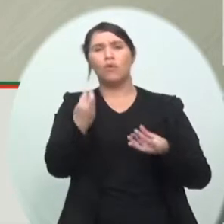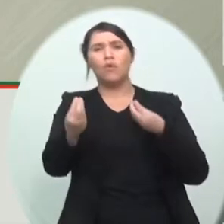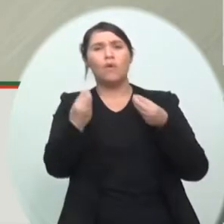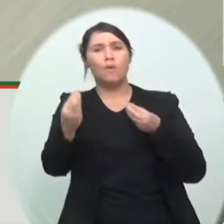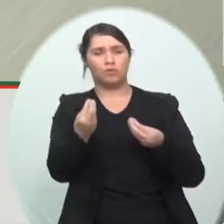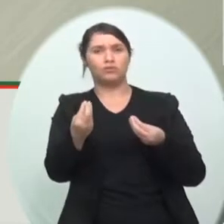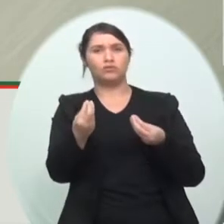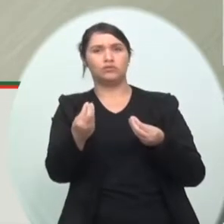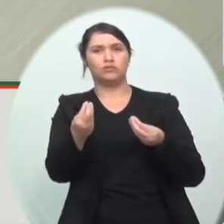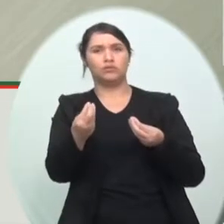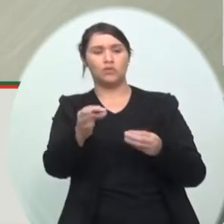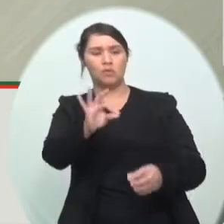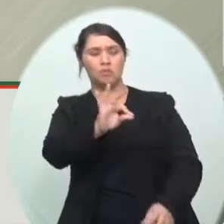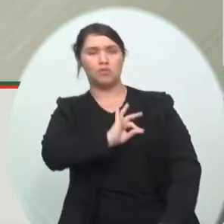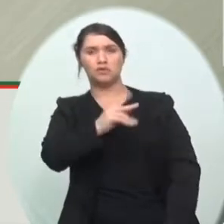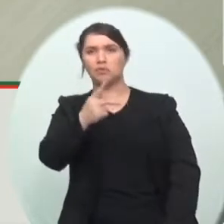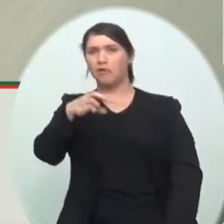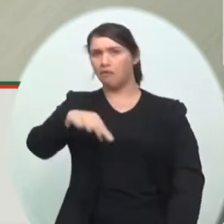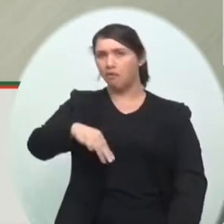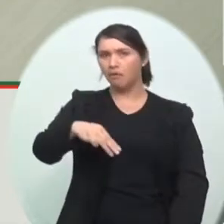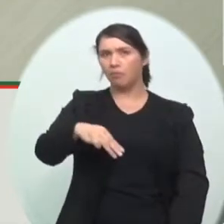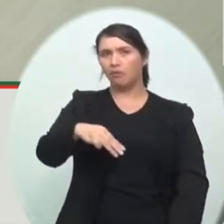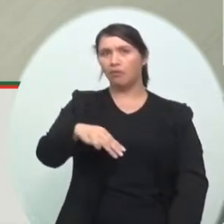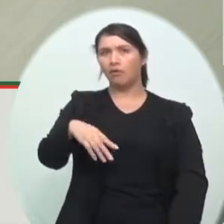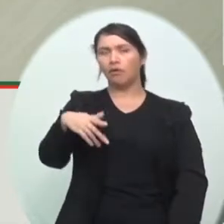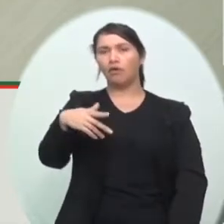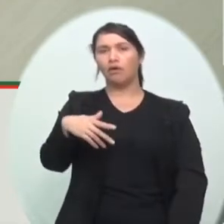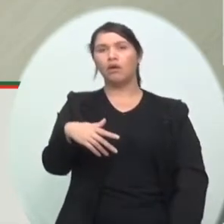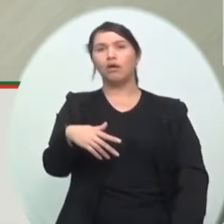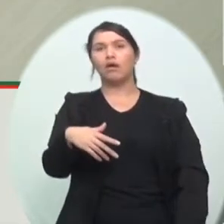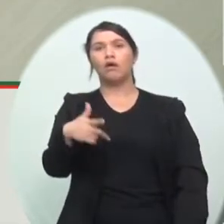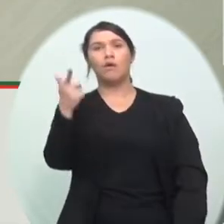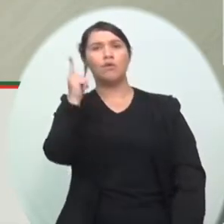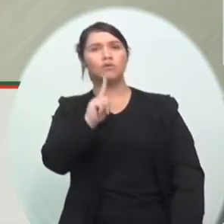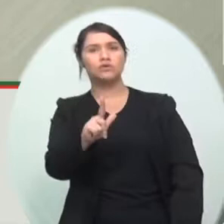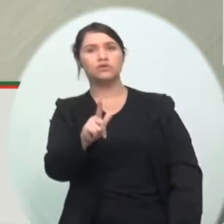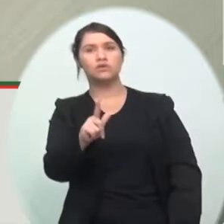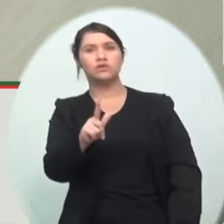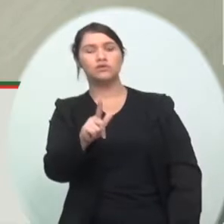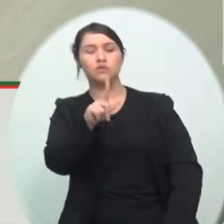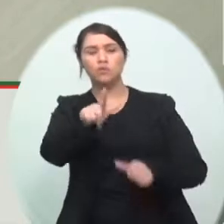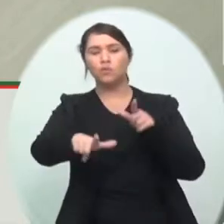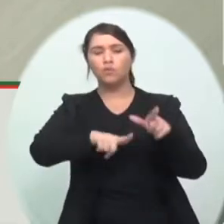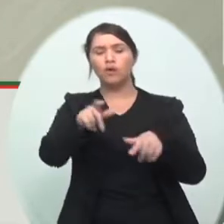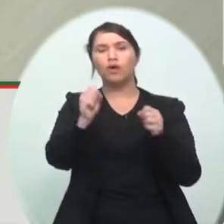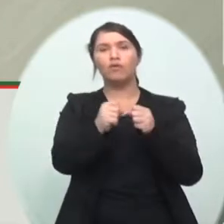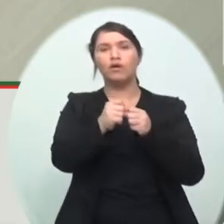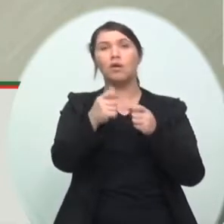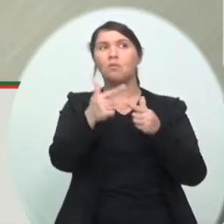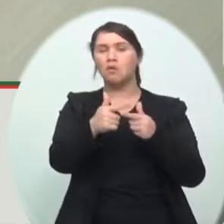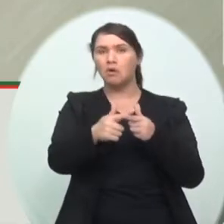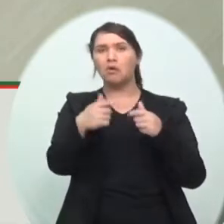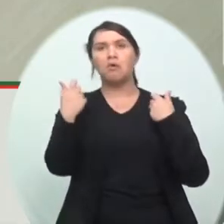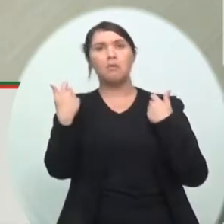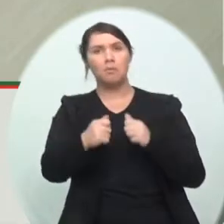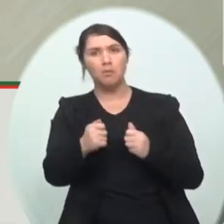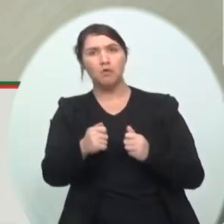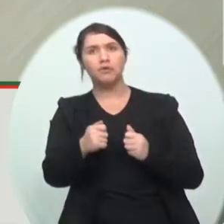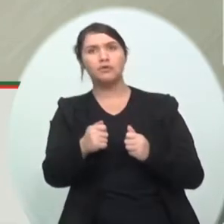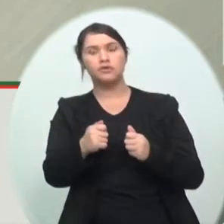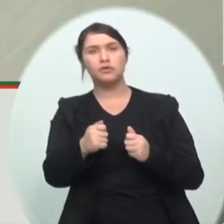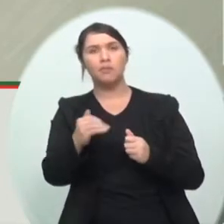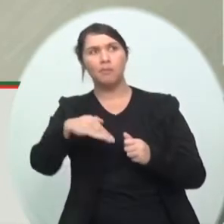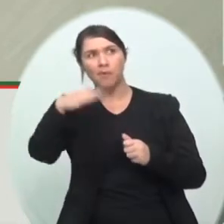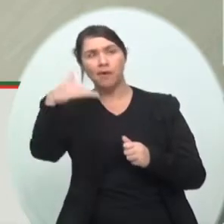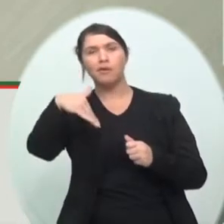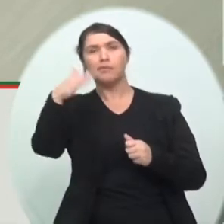Militar fez para que esses homens dessem conta do recado? Não que ela não tenha necessidade de mais pessoas no campo, mas como é que ela